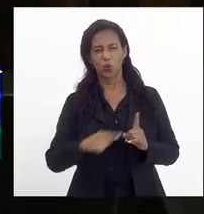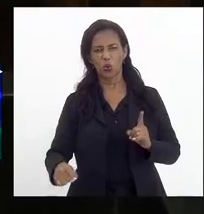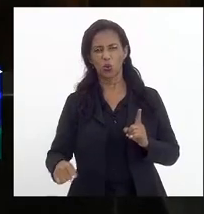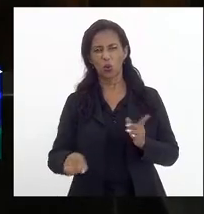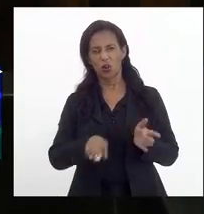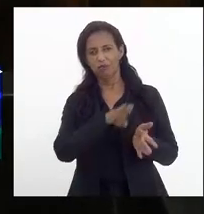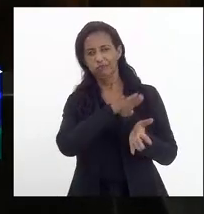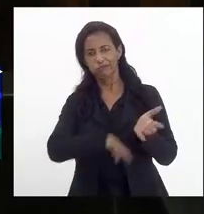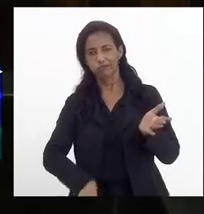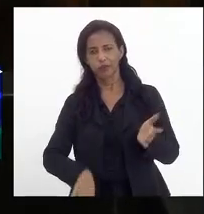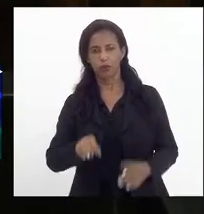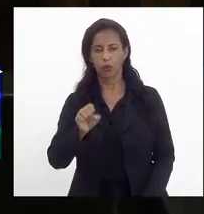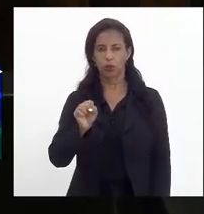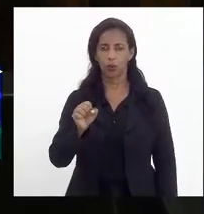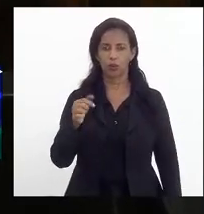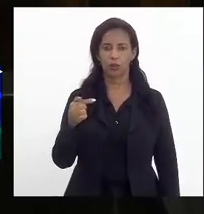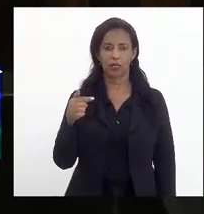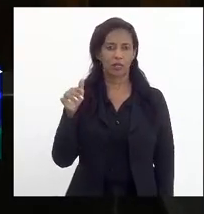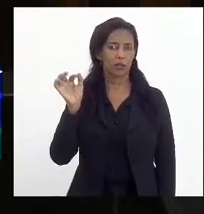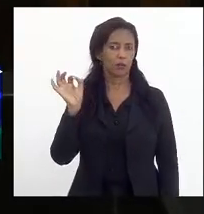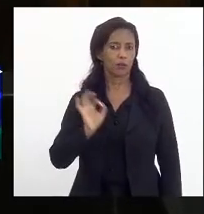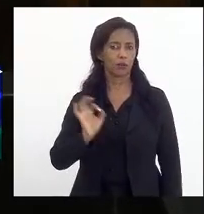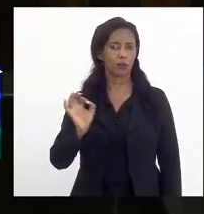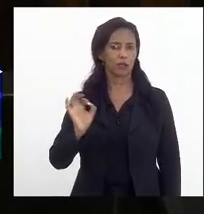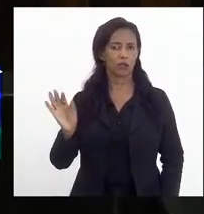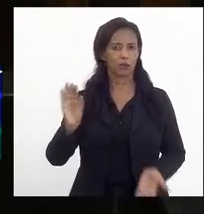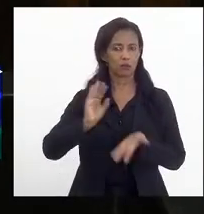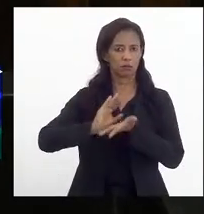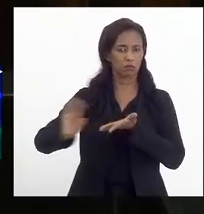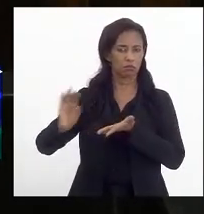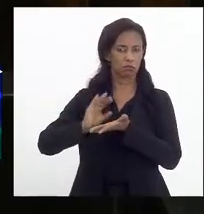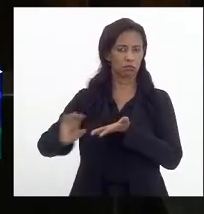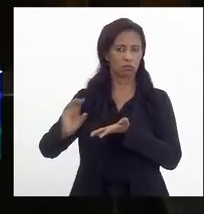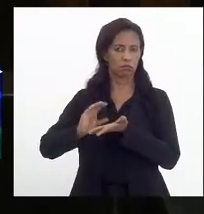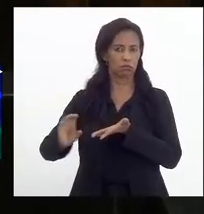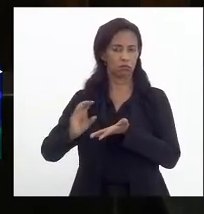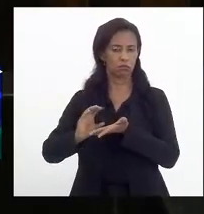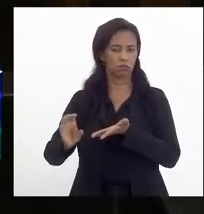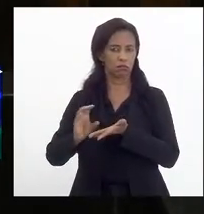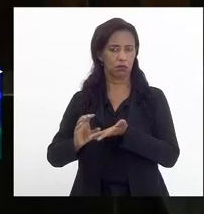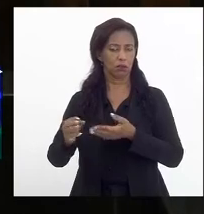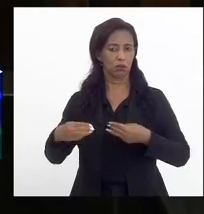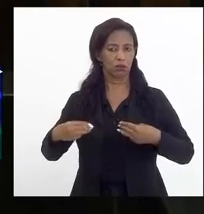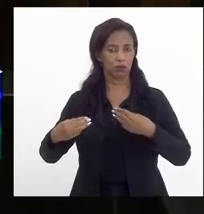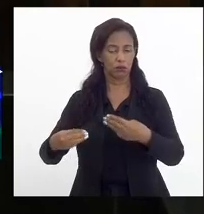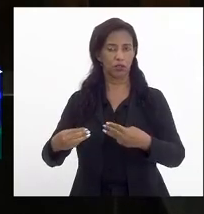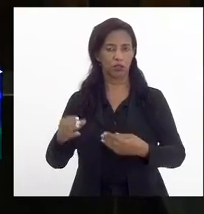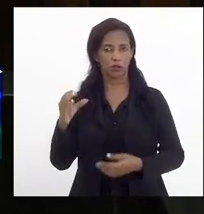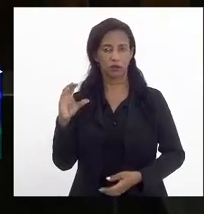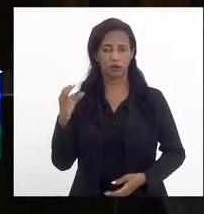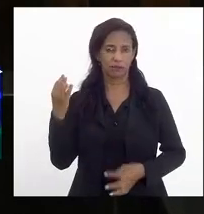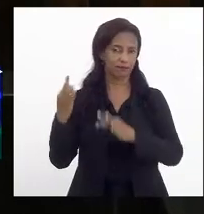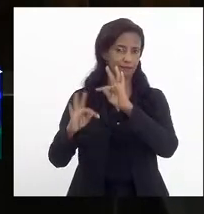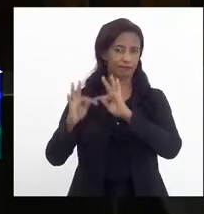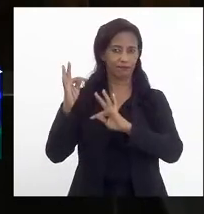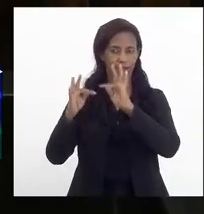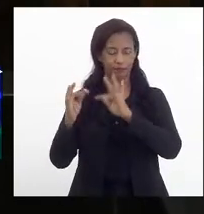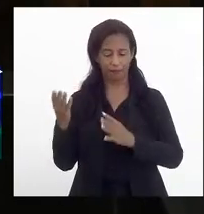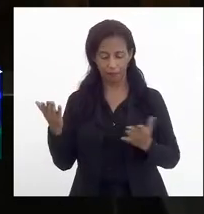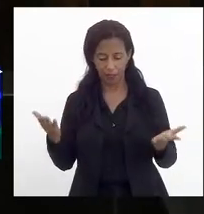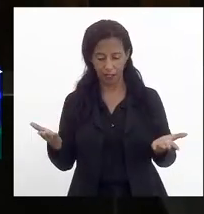porcento os parcos recursos do ministério de Ciência e Tecnologia o que